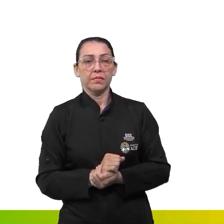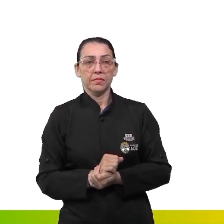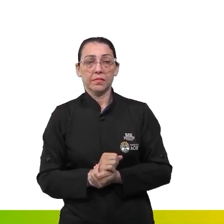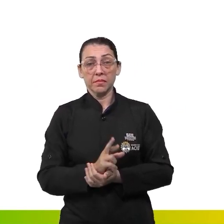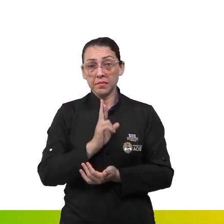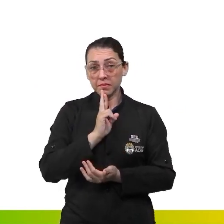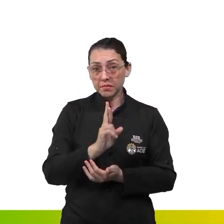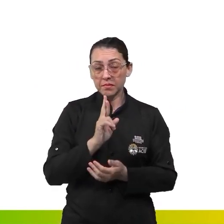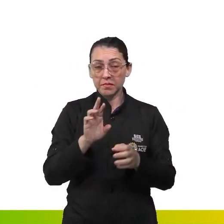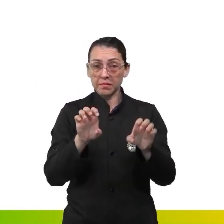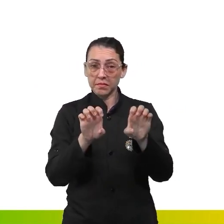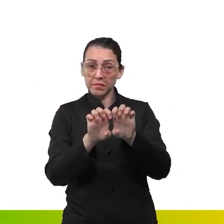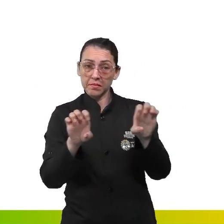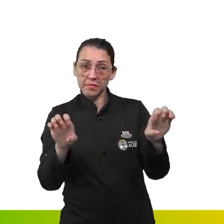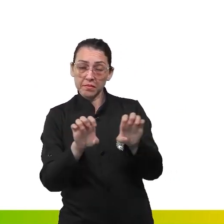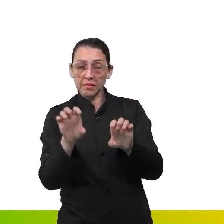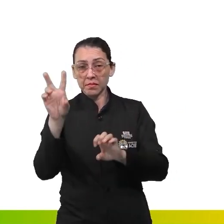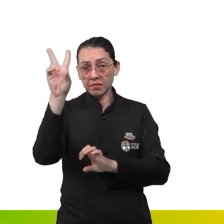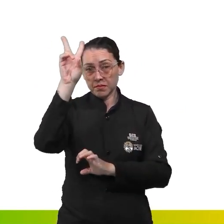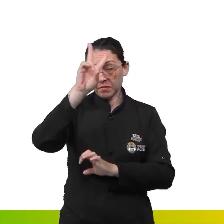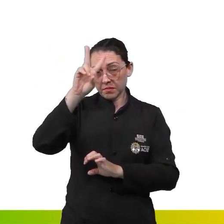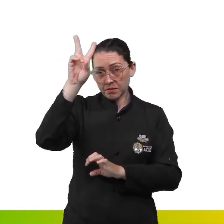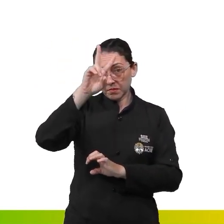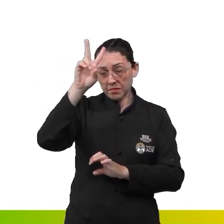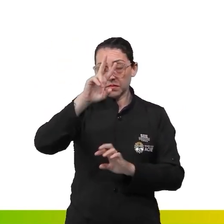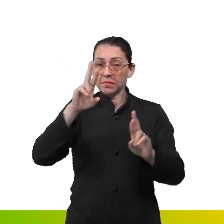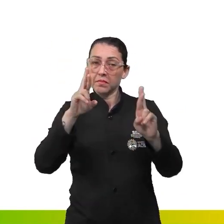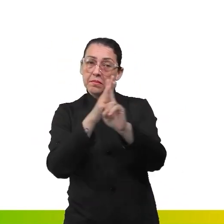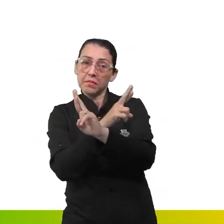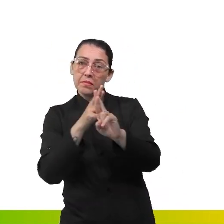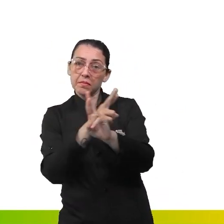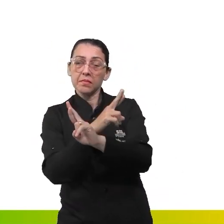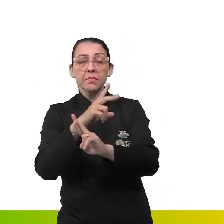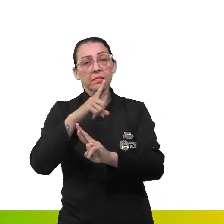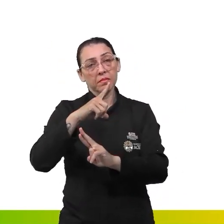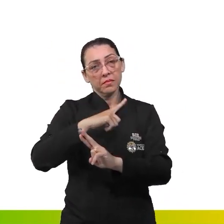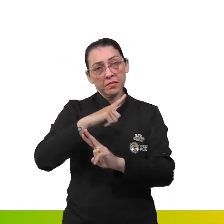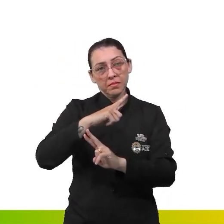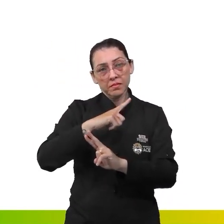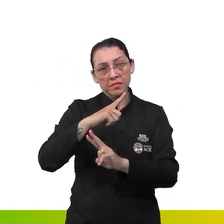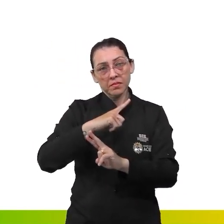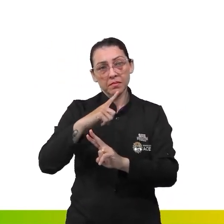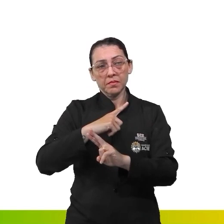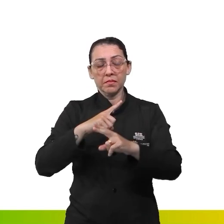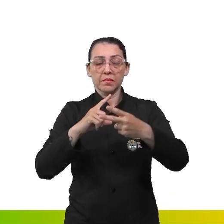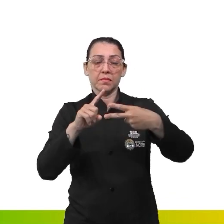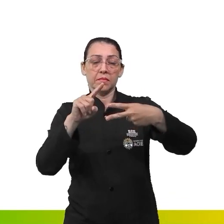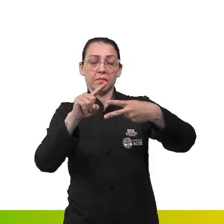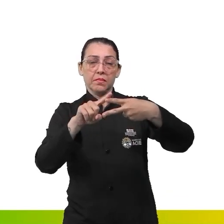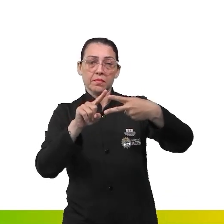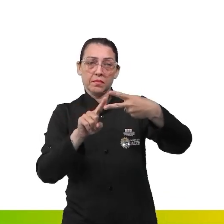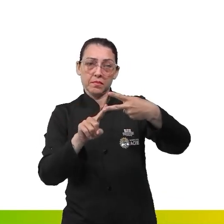Resolver uma equação exponencial lembra daquela relação. Quando você tem uma